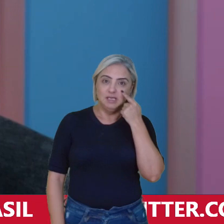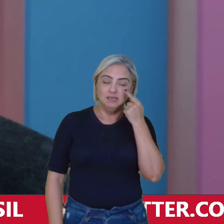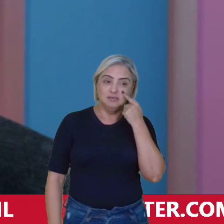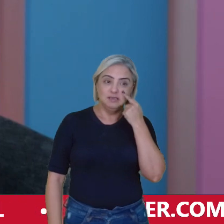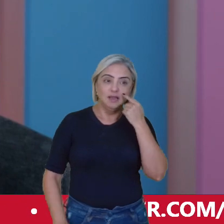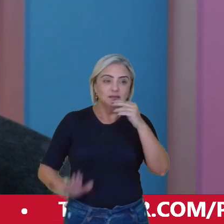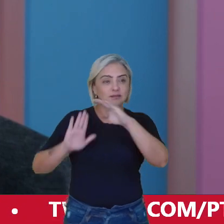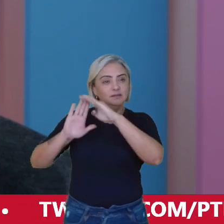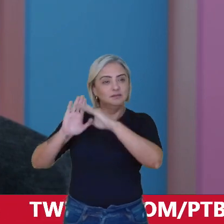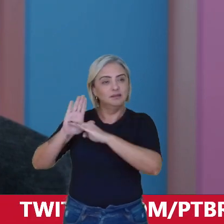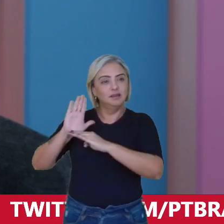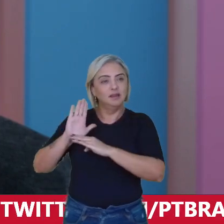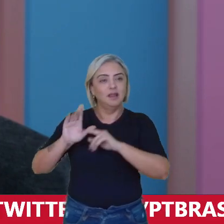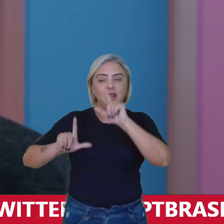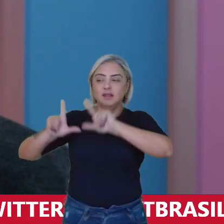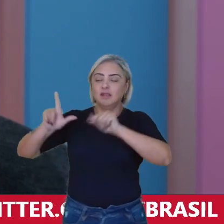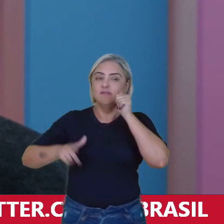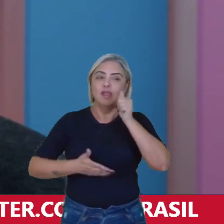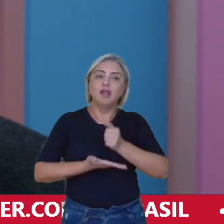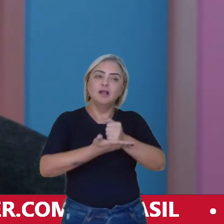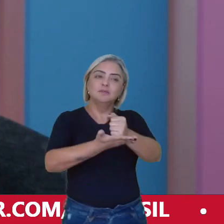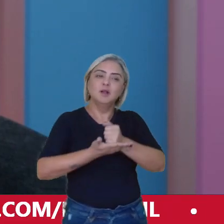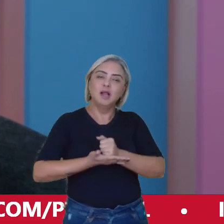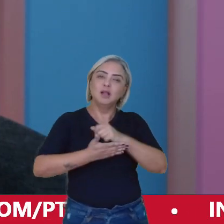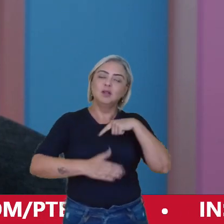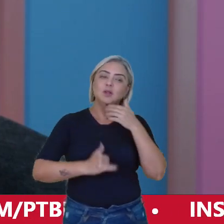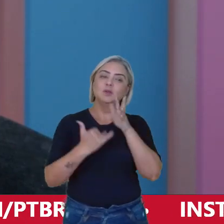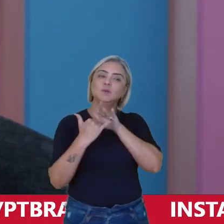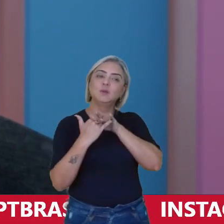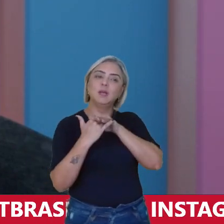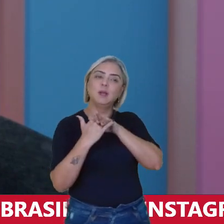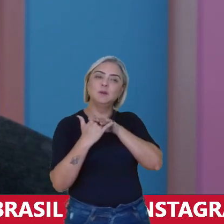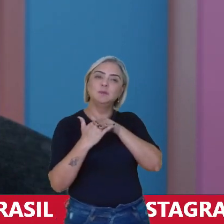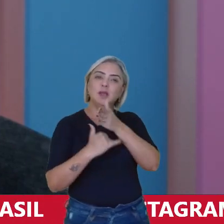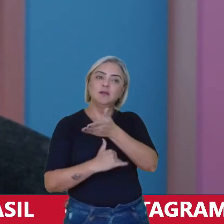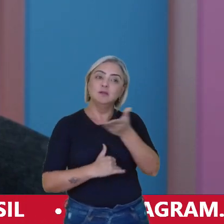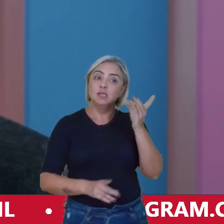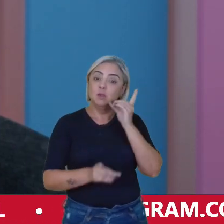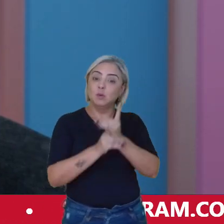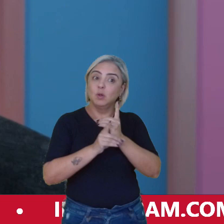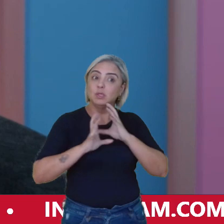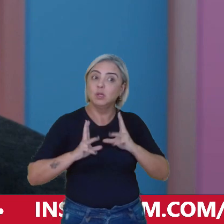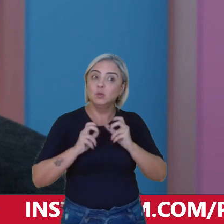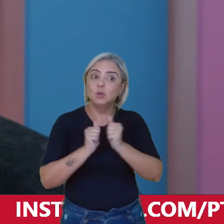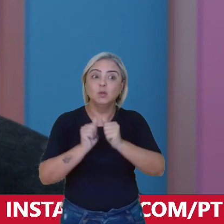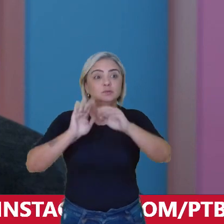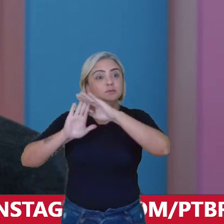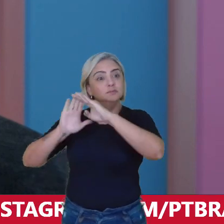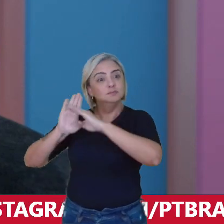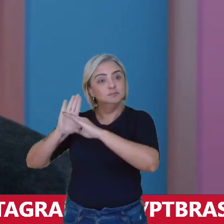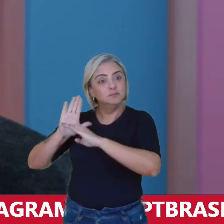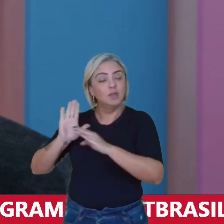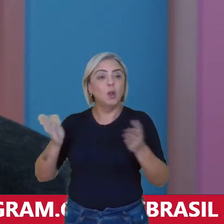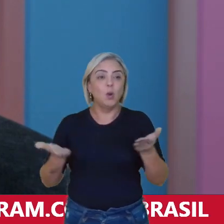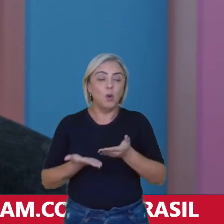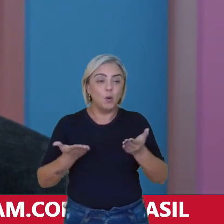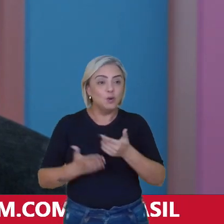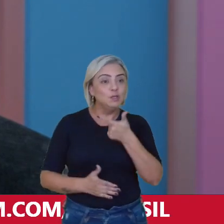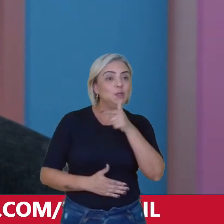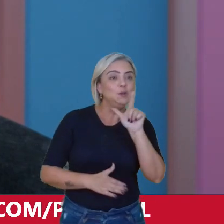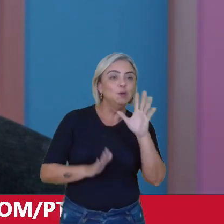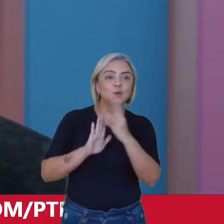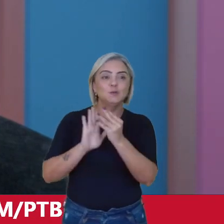playlist TV Elas por Elas Formação no nosso canal no YouTube. Lá você encontra todos os episódios exibidos hoje e muito